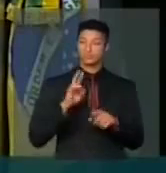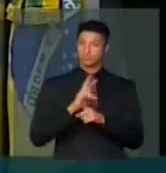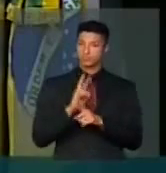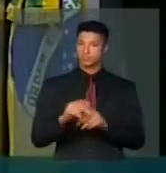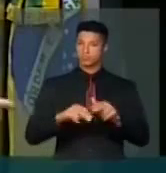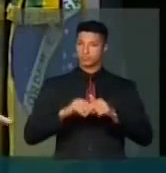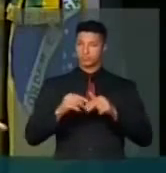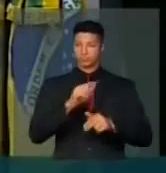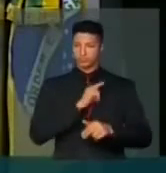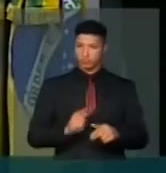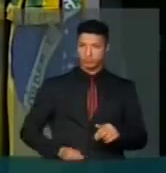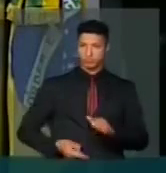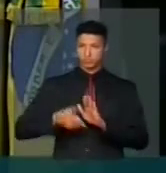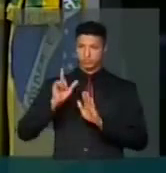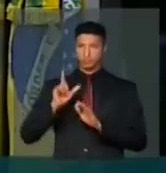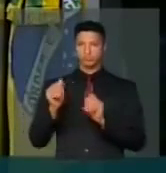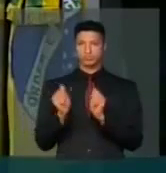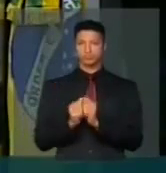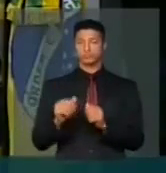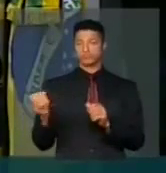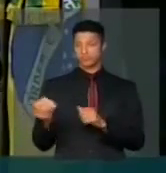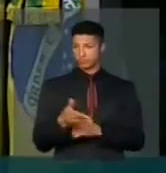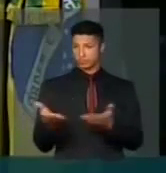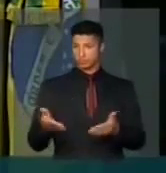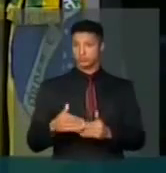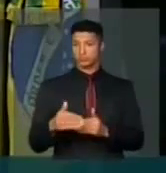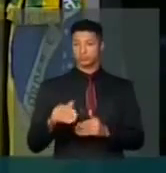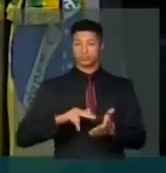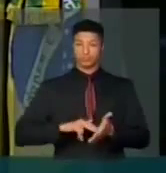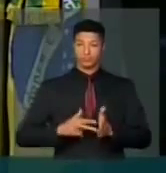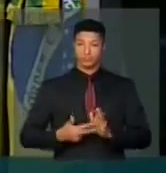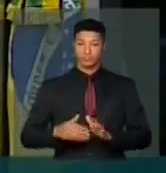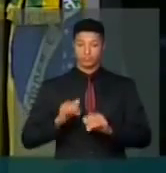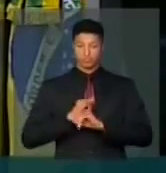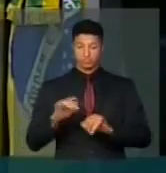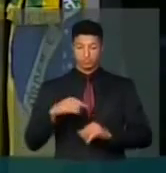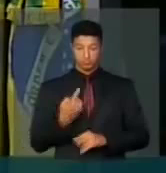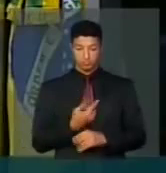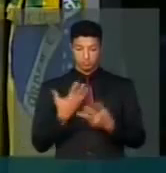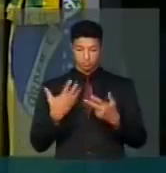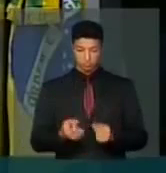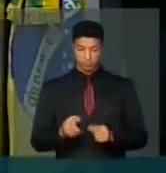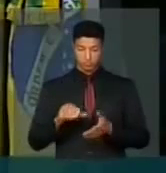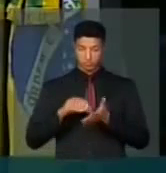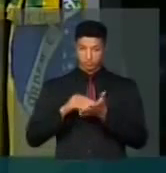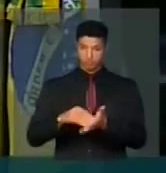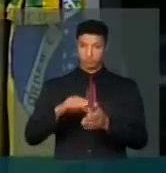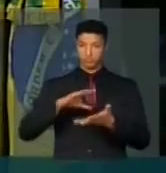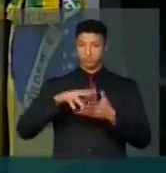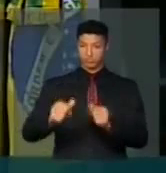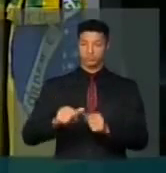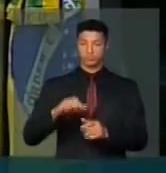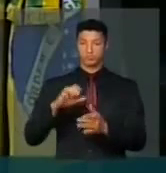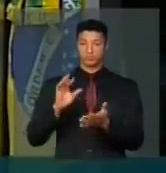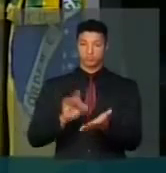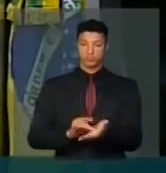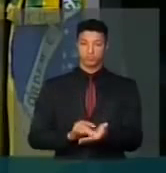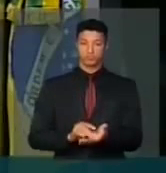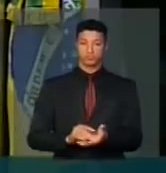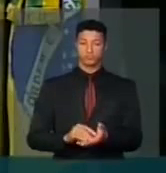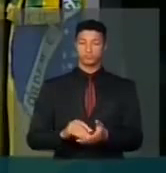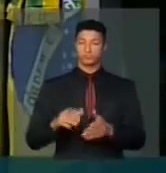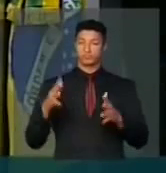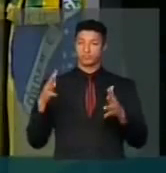tanto pelos governos anteriores como pelo atual, significa dizer que nós vamos ao centro do mundo e, evidentemente,